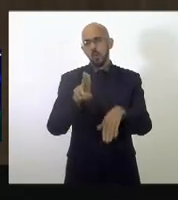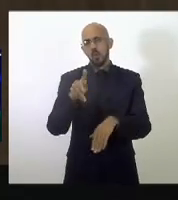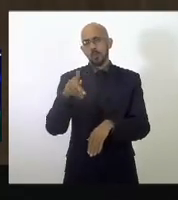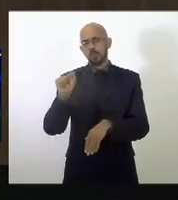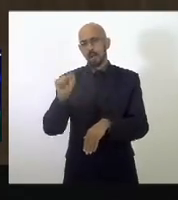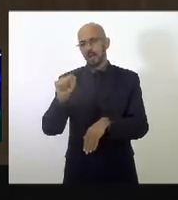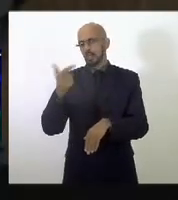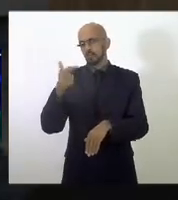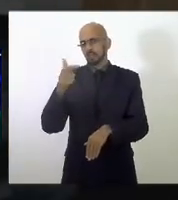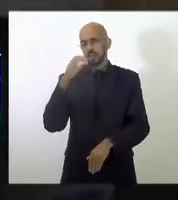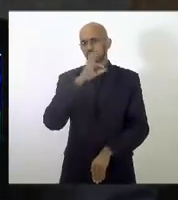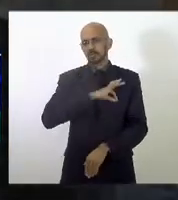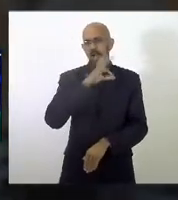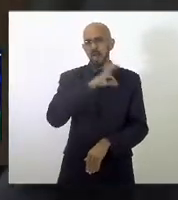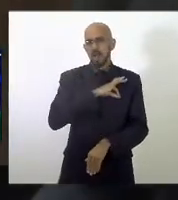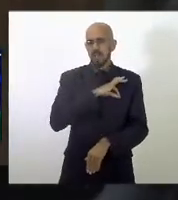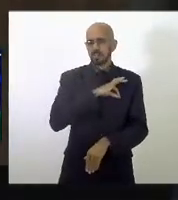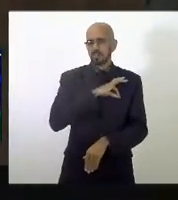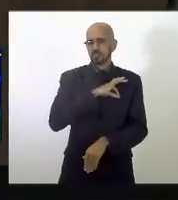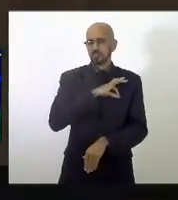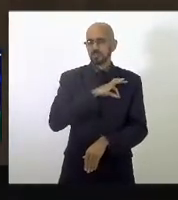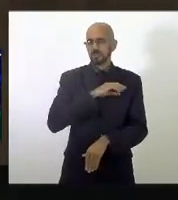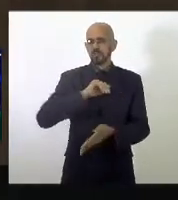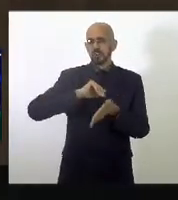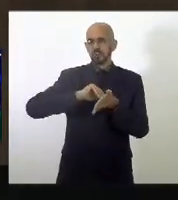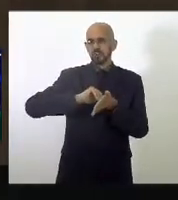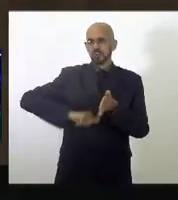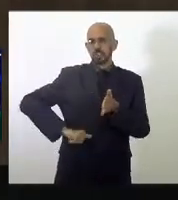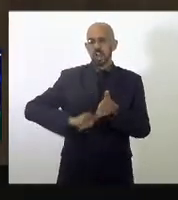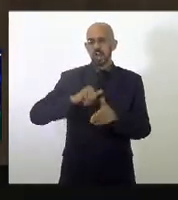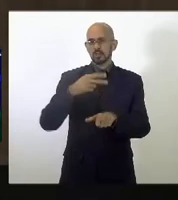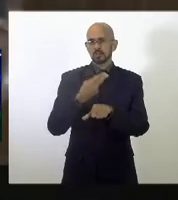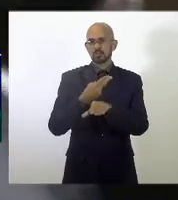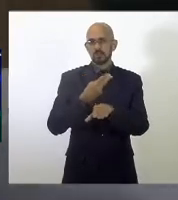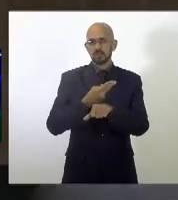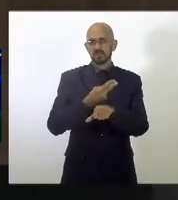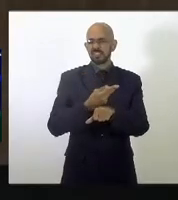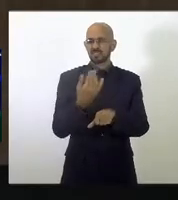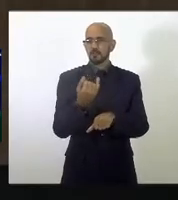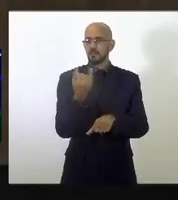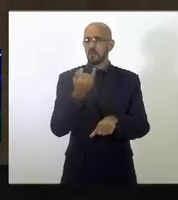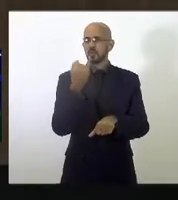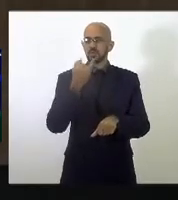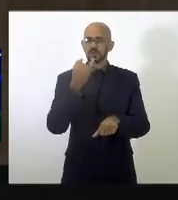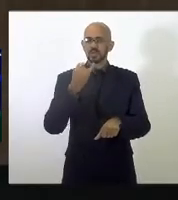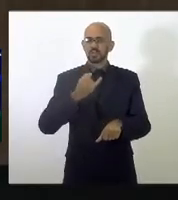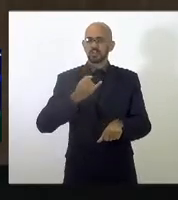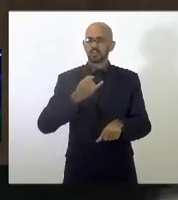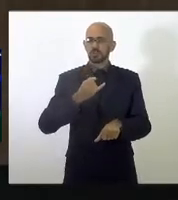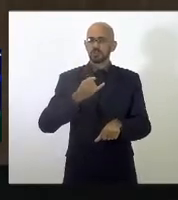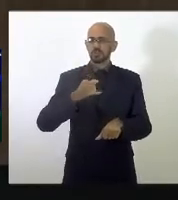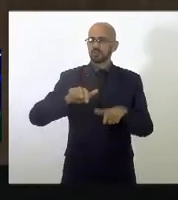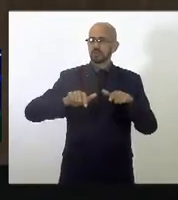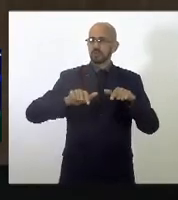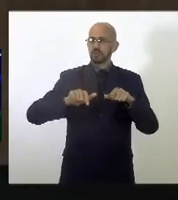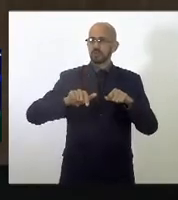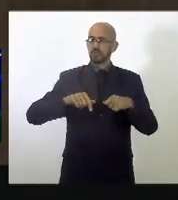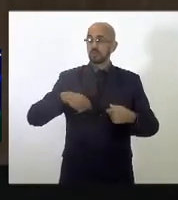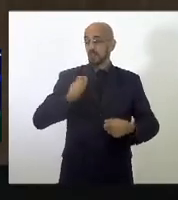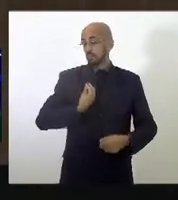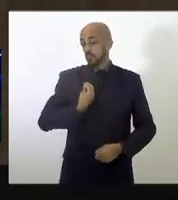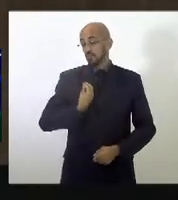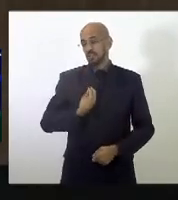salários, que foram tirados gratificações que são fundamentais para o seu dia a dia. Esses